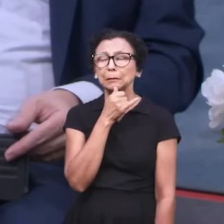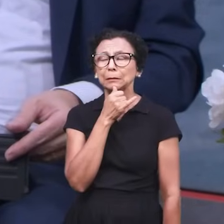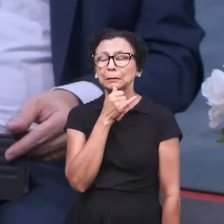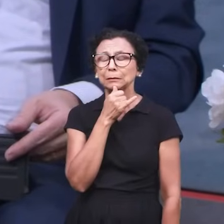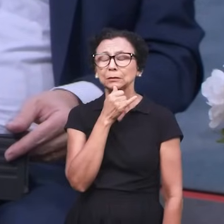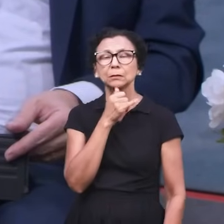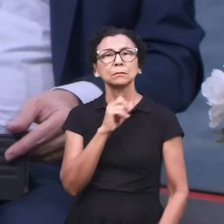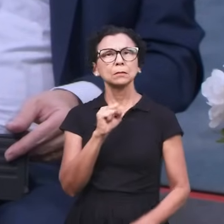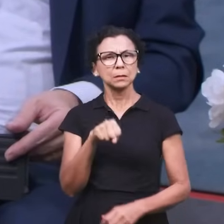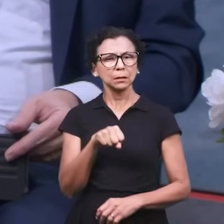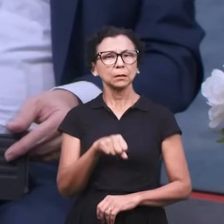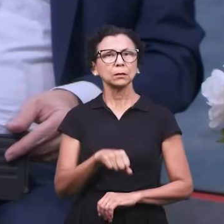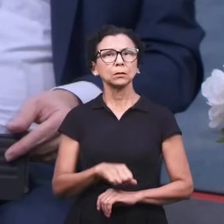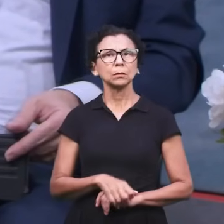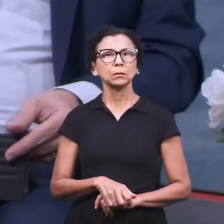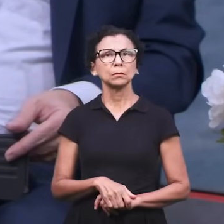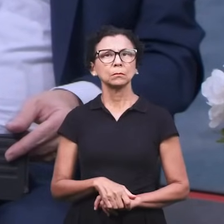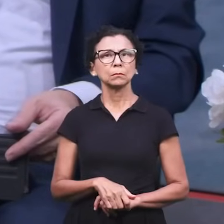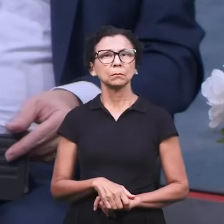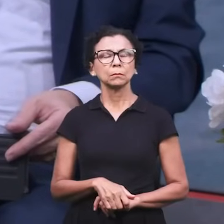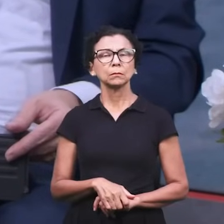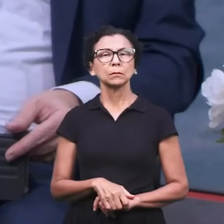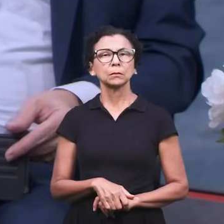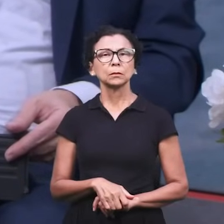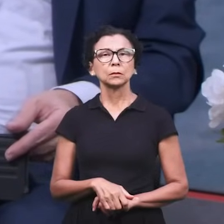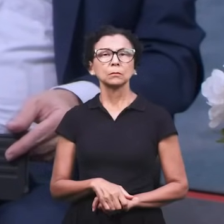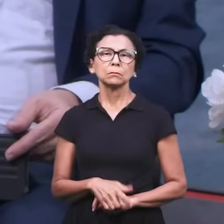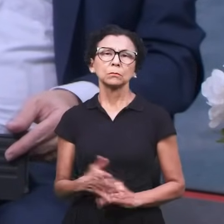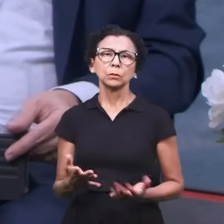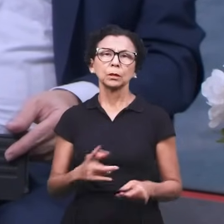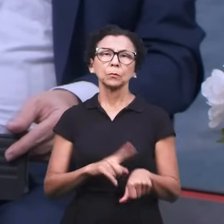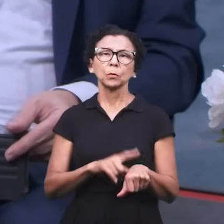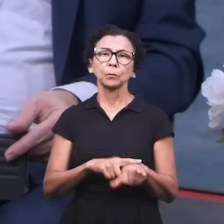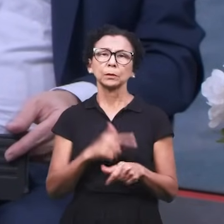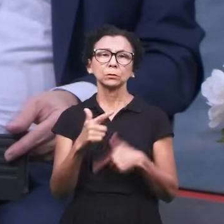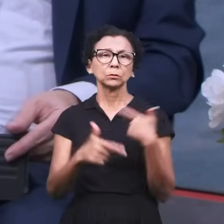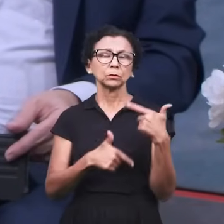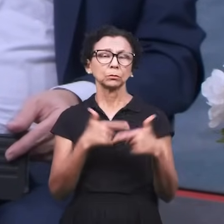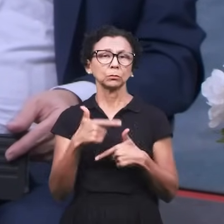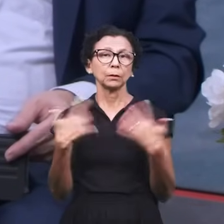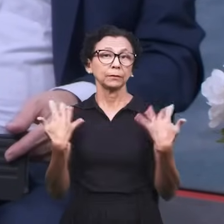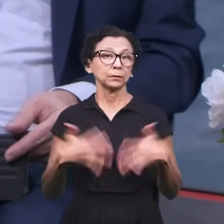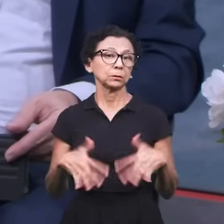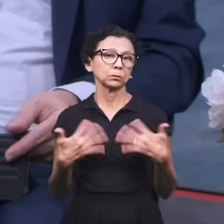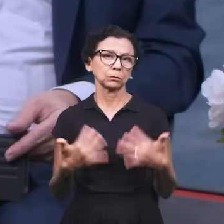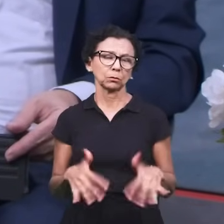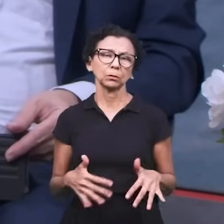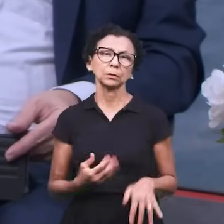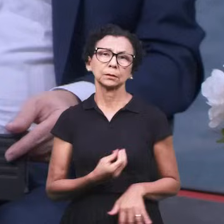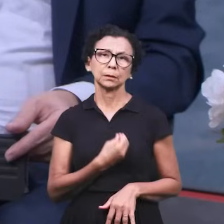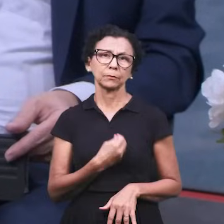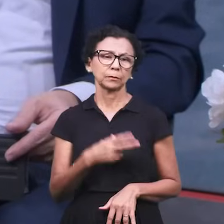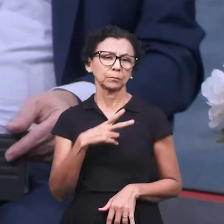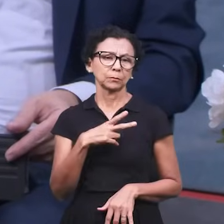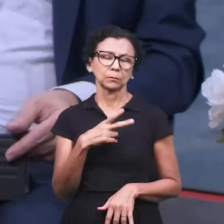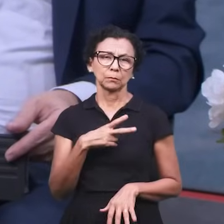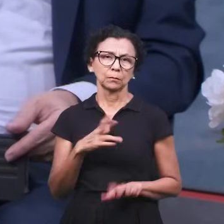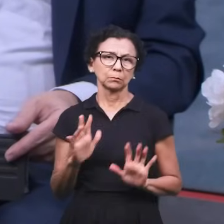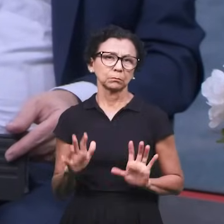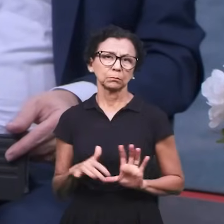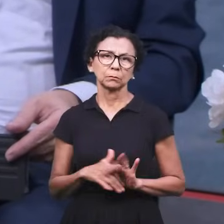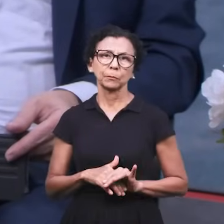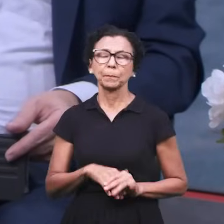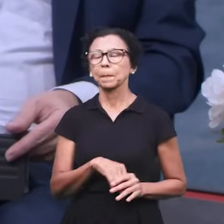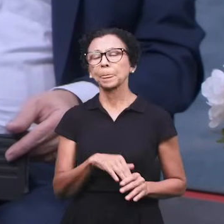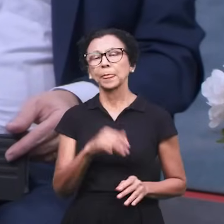Sim, ficava. Ele fala de momentos de lutas, de aflições na sua vida. Você